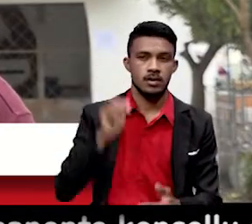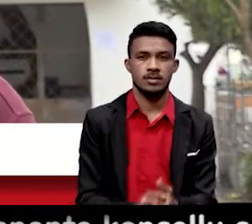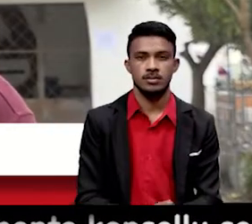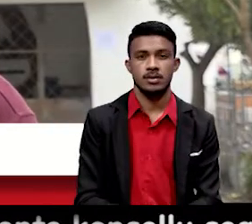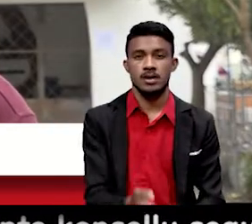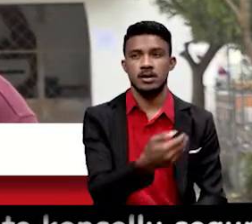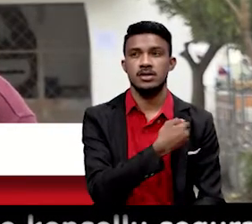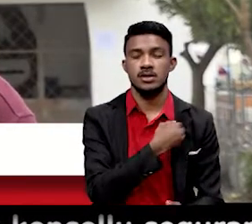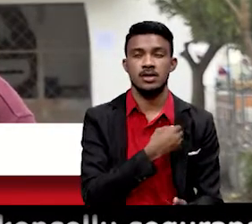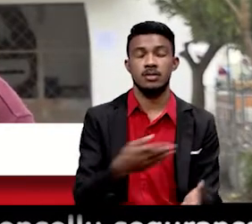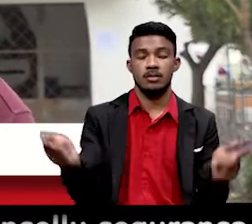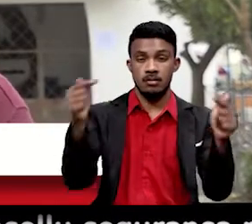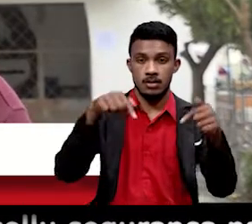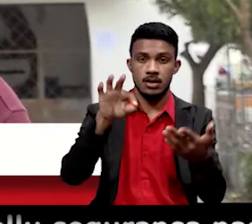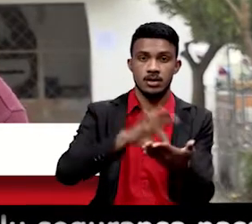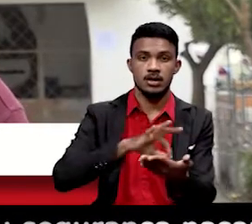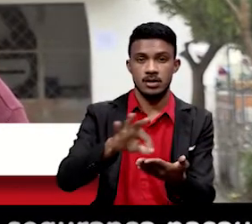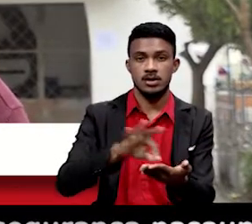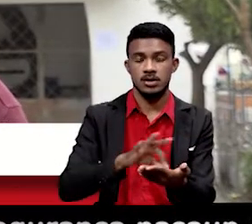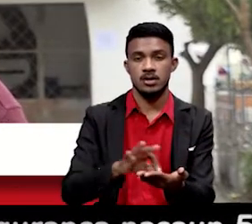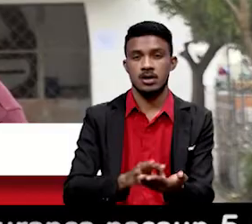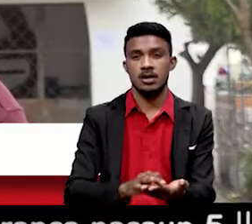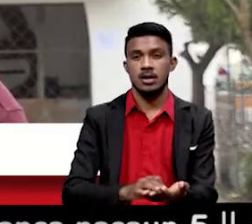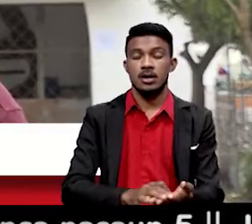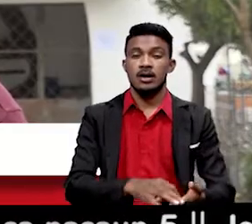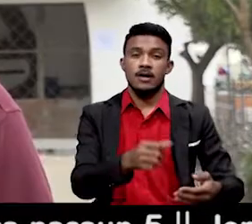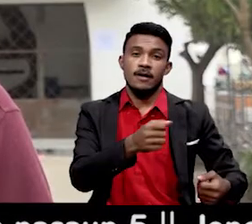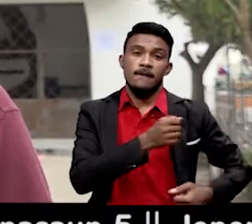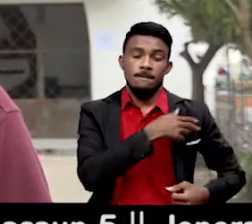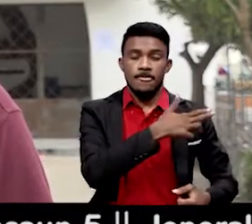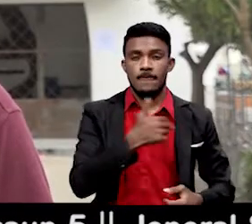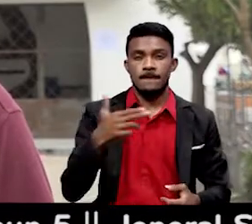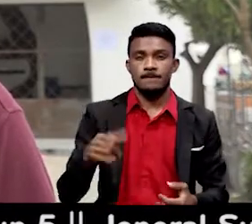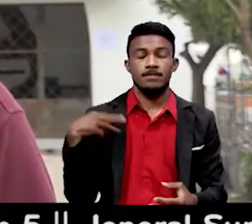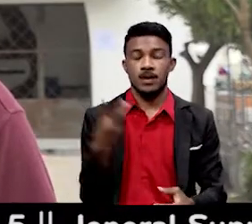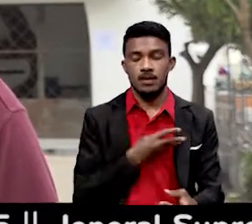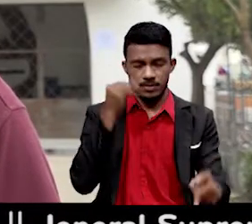sira me registra. Até que em Indonésia rasik. Amirona informação,